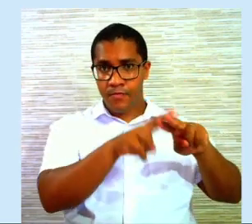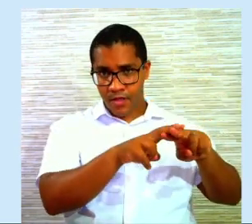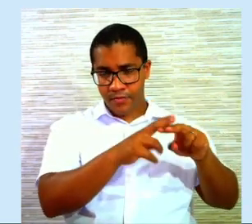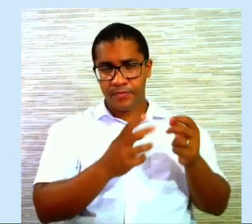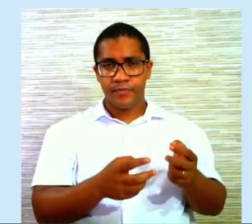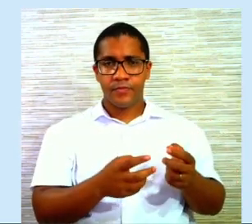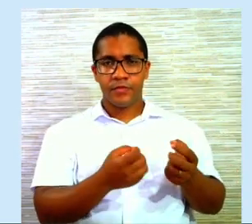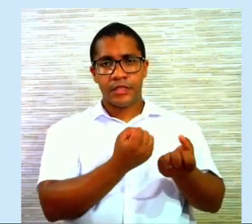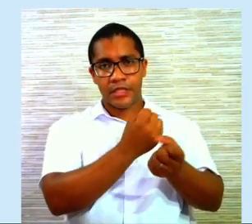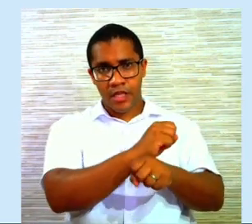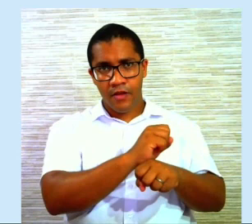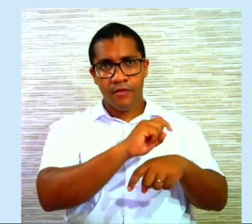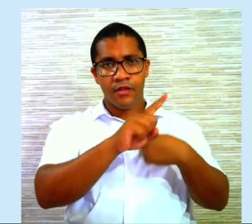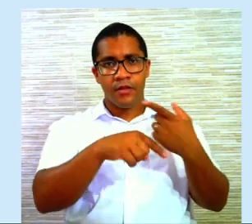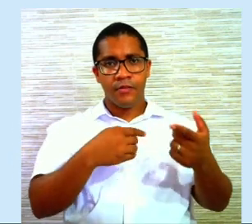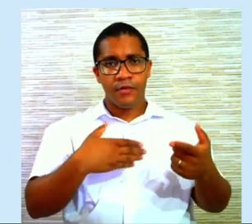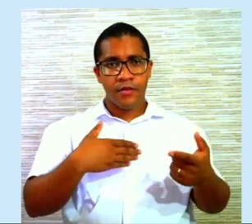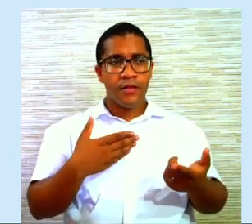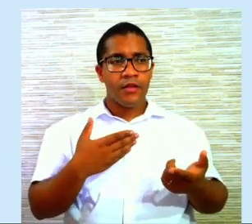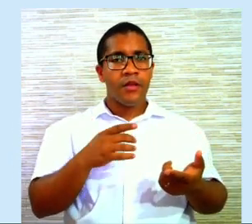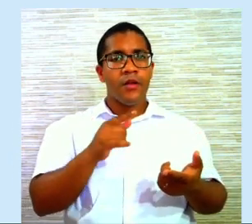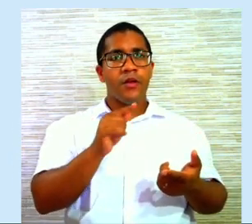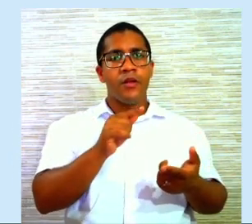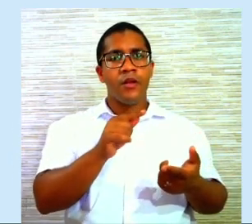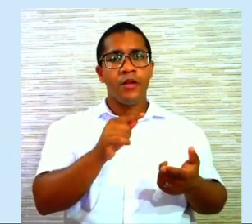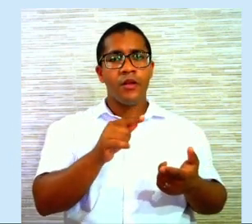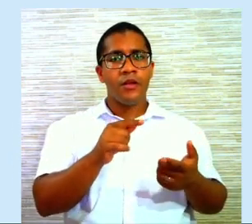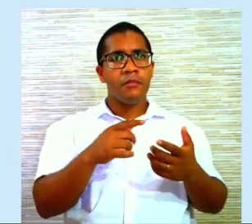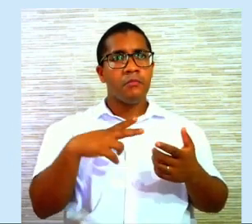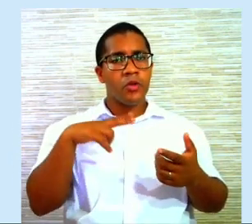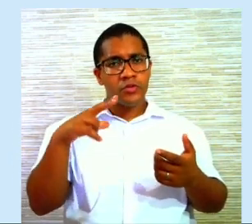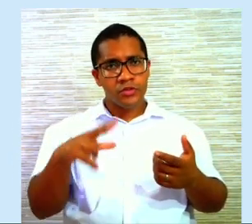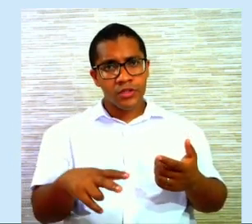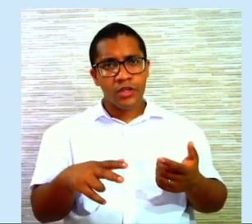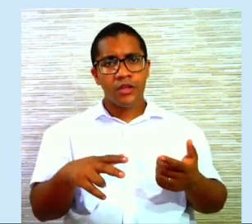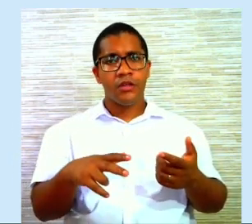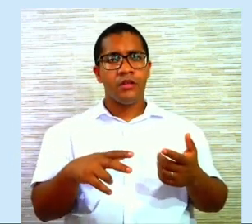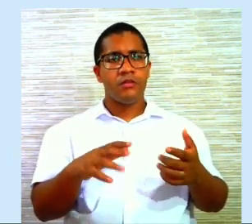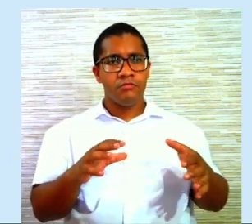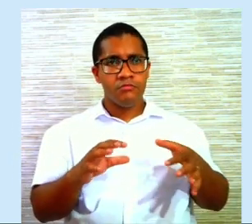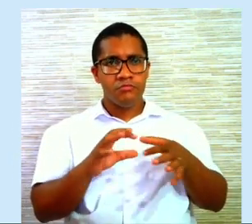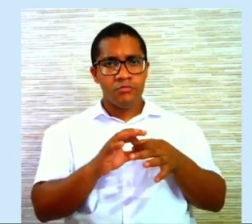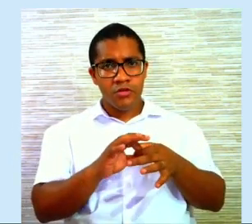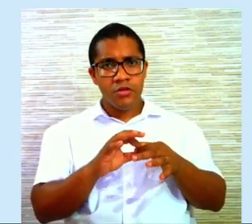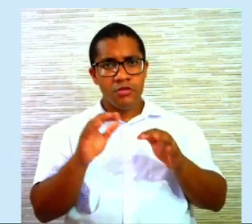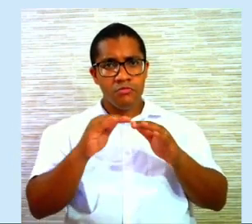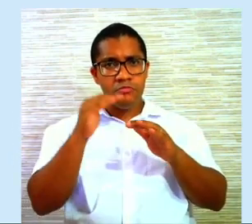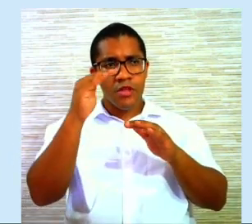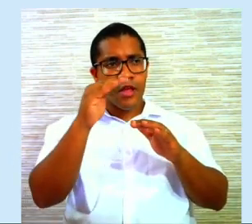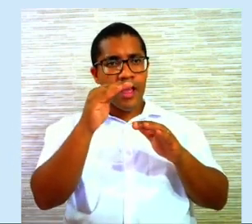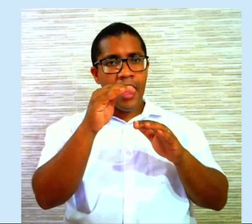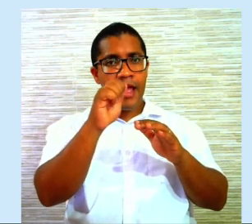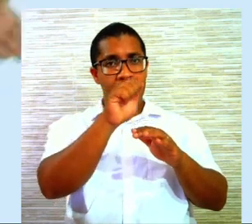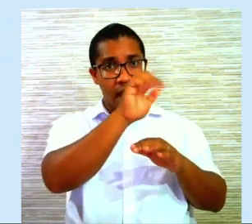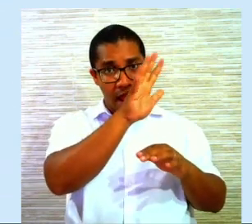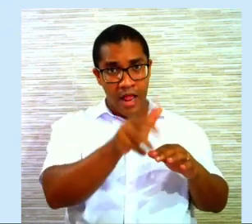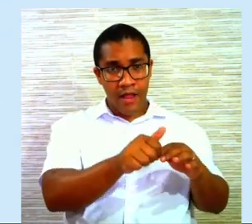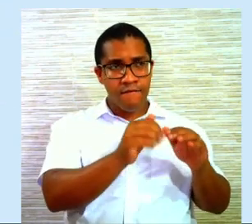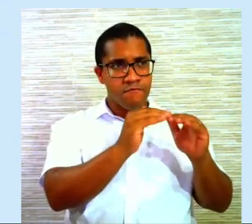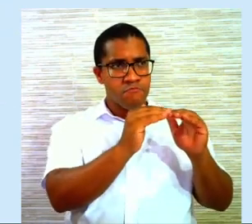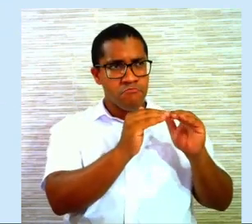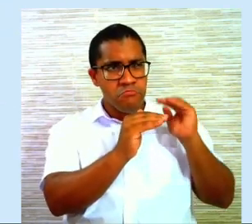dívidas. Depois os árabes vão comercializar. Depois os portugueses vão fazer uma relação com a elite africana